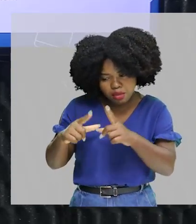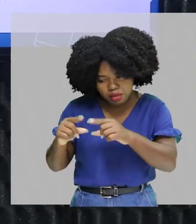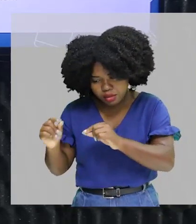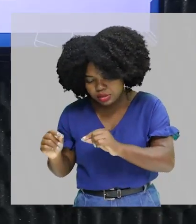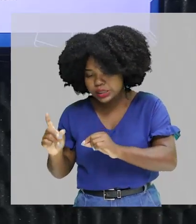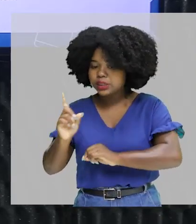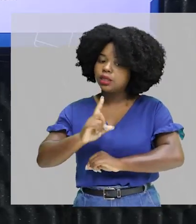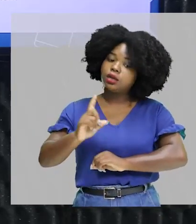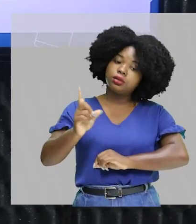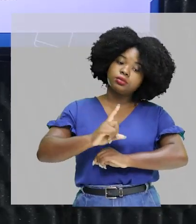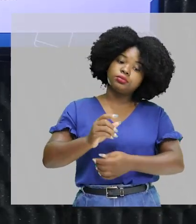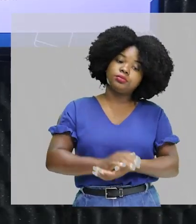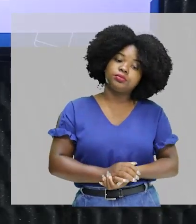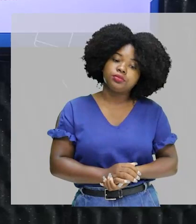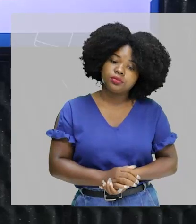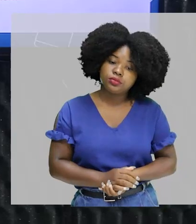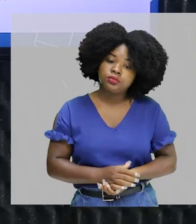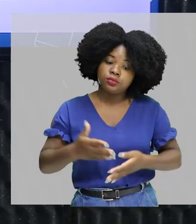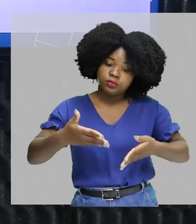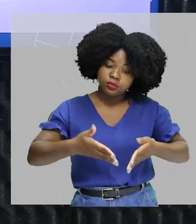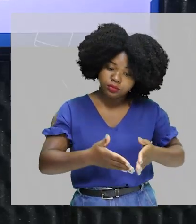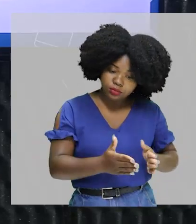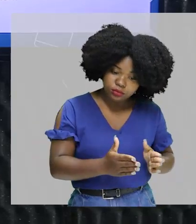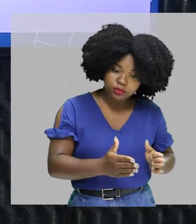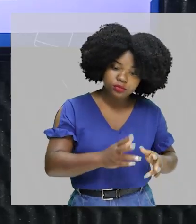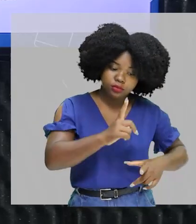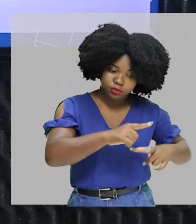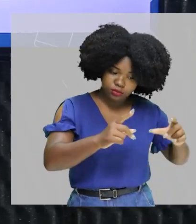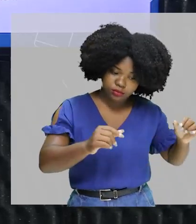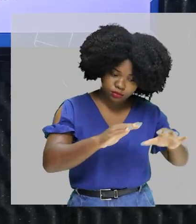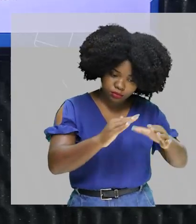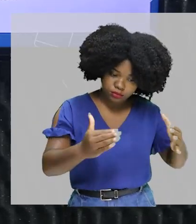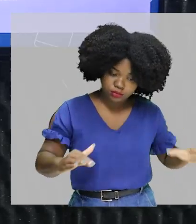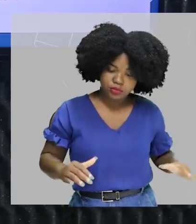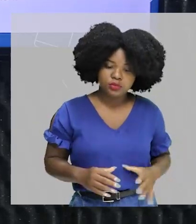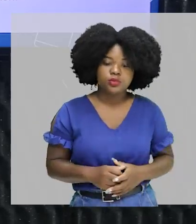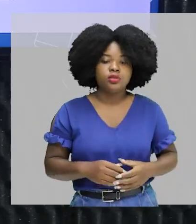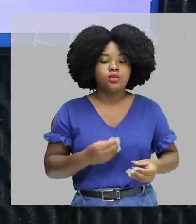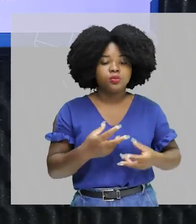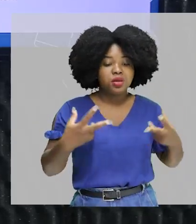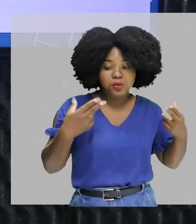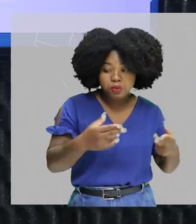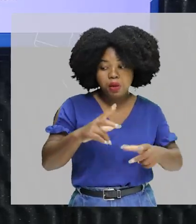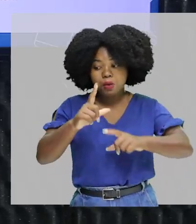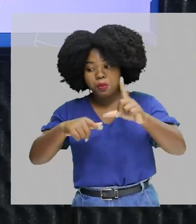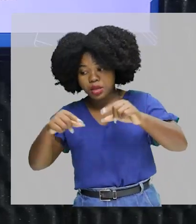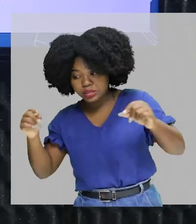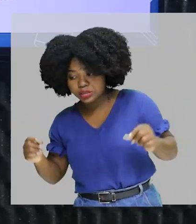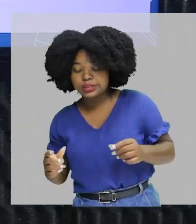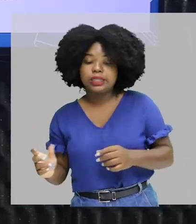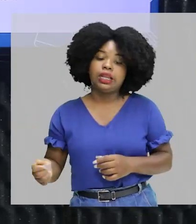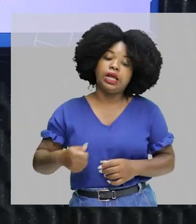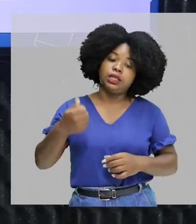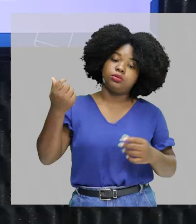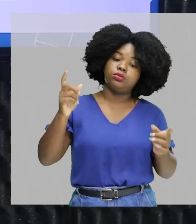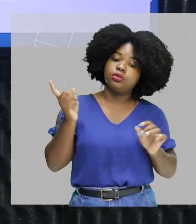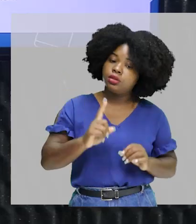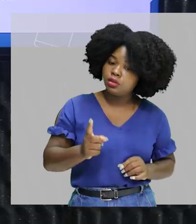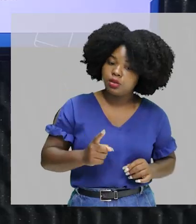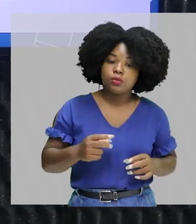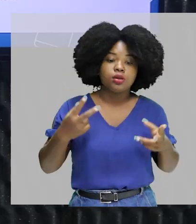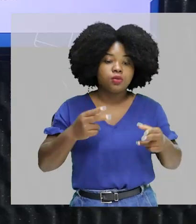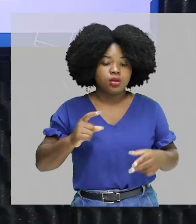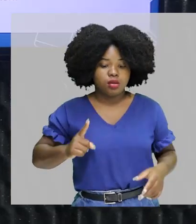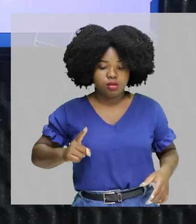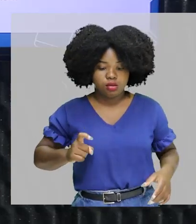não é assim. Quando se nasce uma estrela, ela não nasce como uma estrela adulta, ela vai nascer como uma